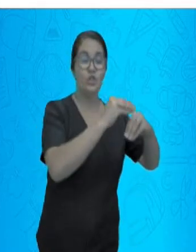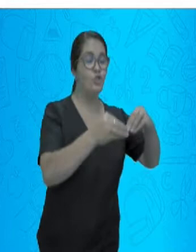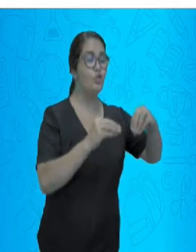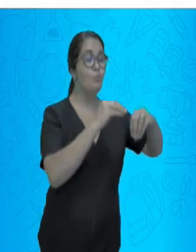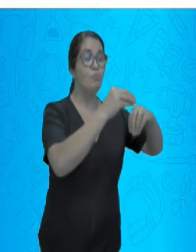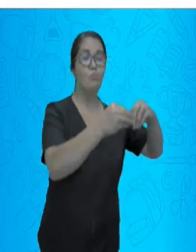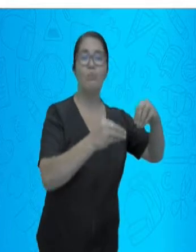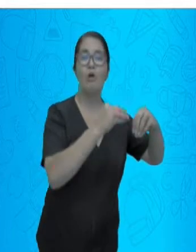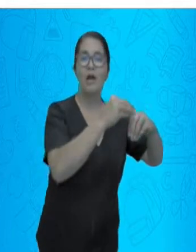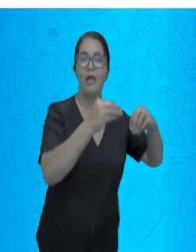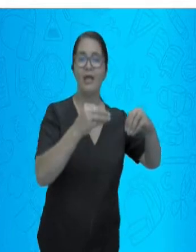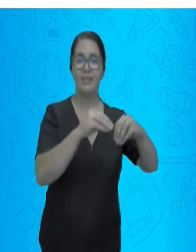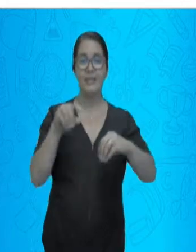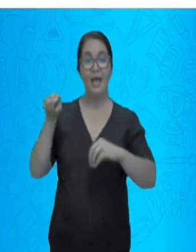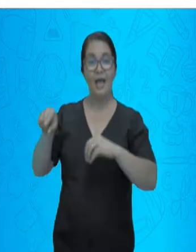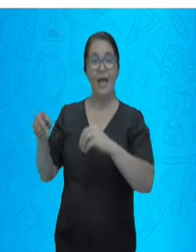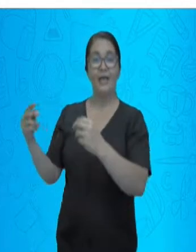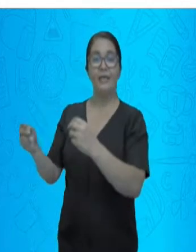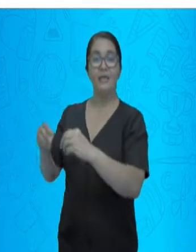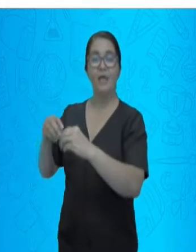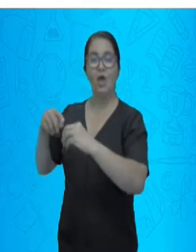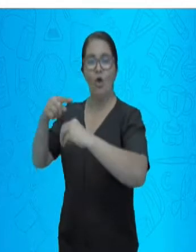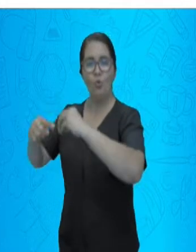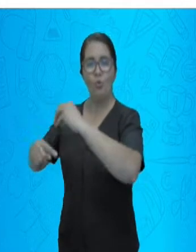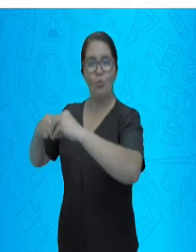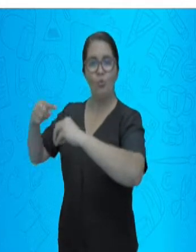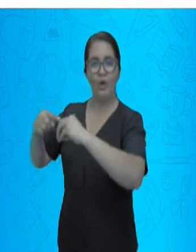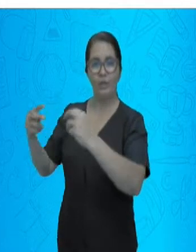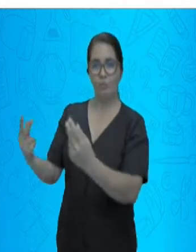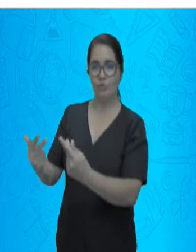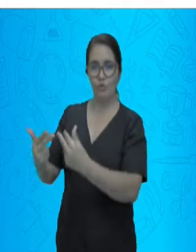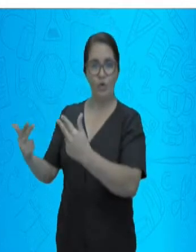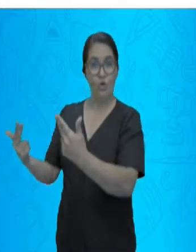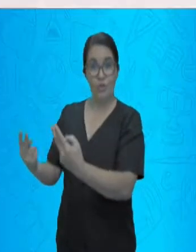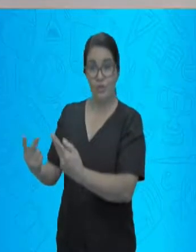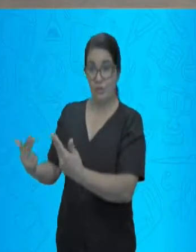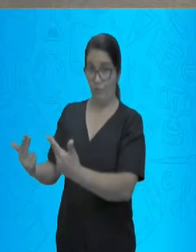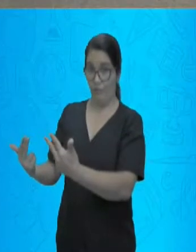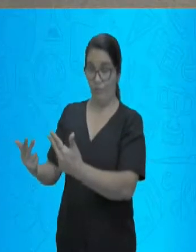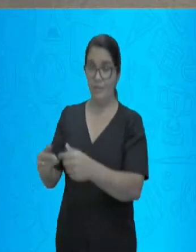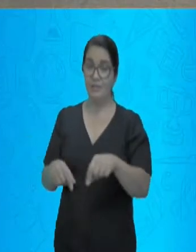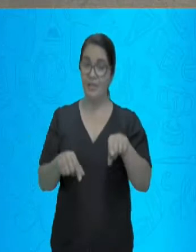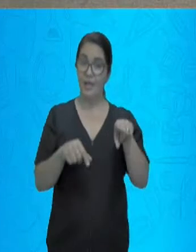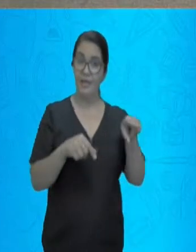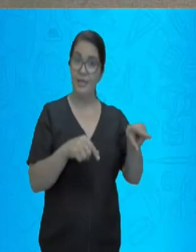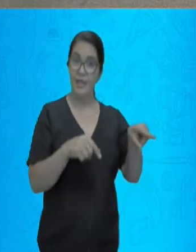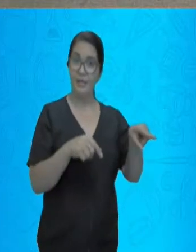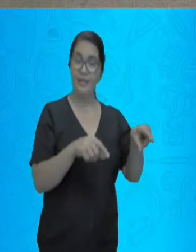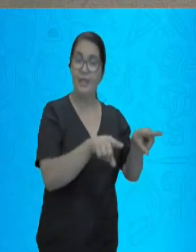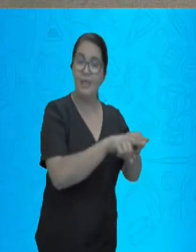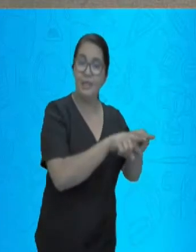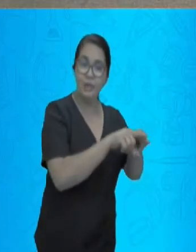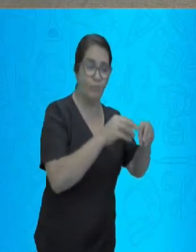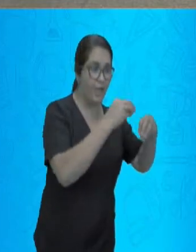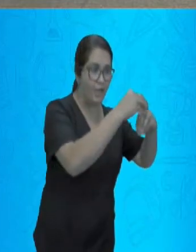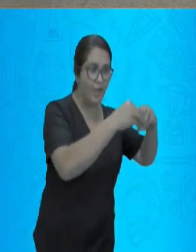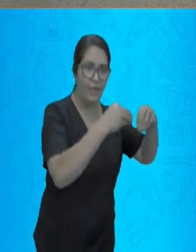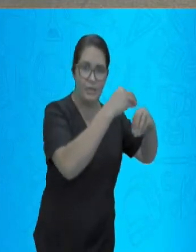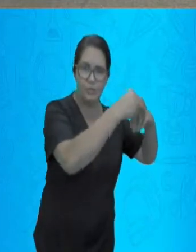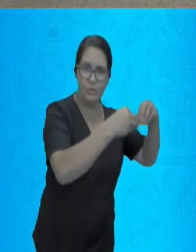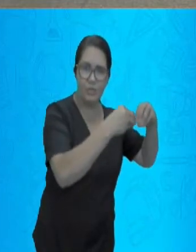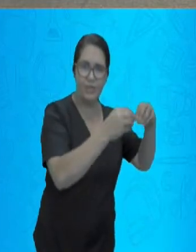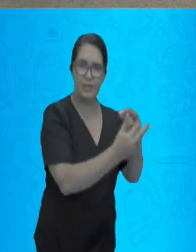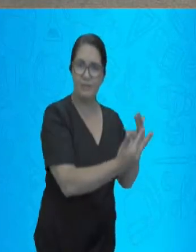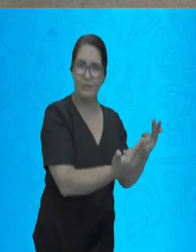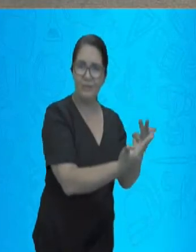seja, somente um tipo de constituinte. Às vezes, quando a gente ouve falar